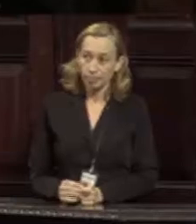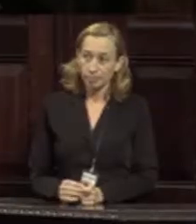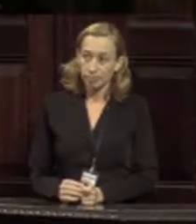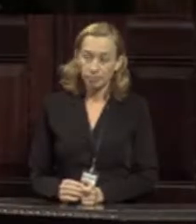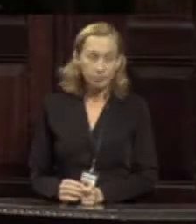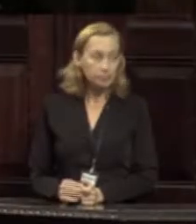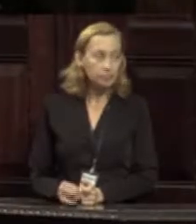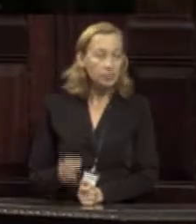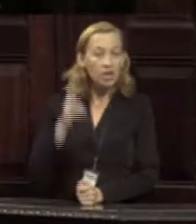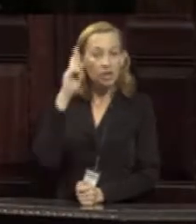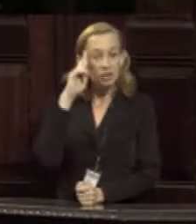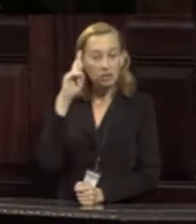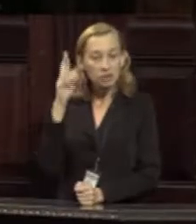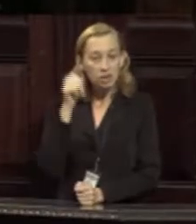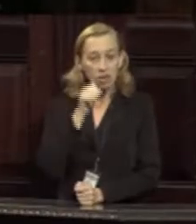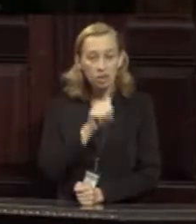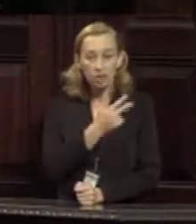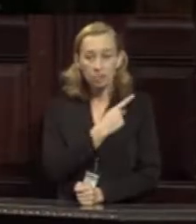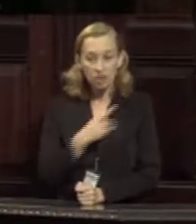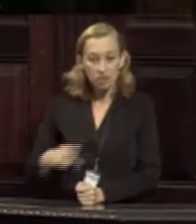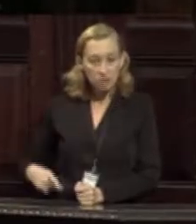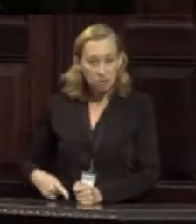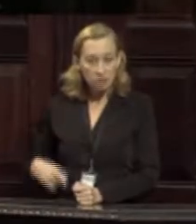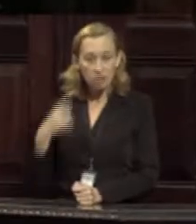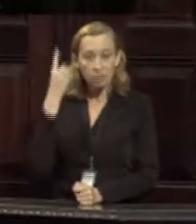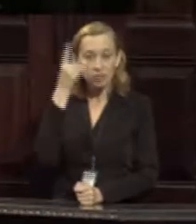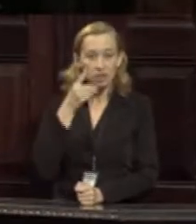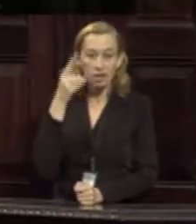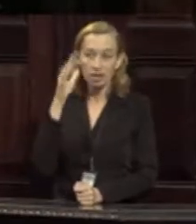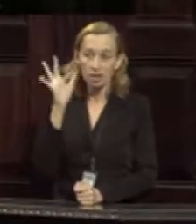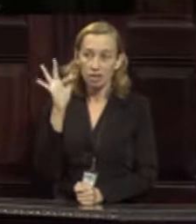Senhora presidente, deputada Fatinha,